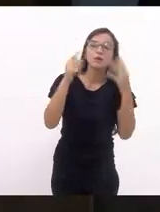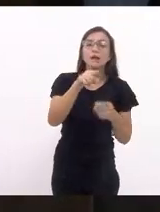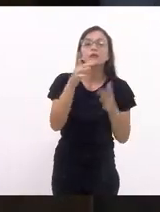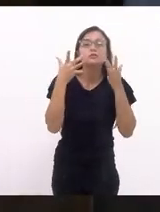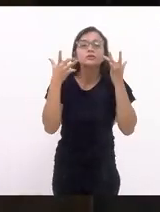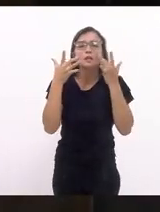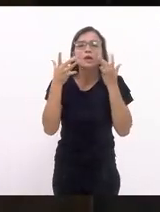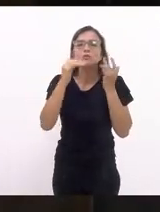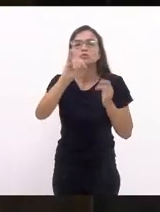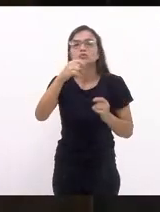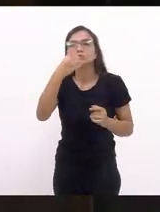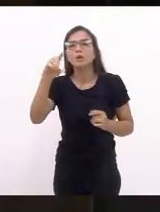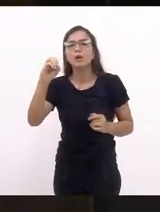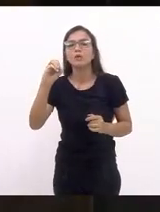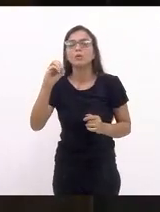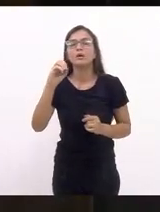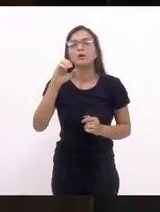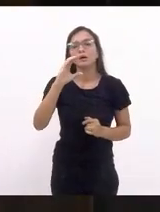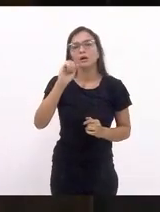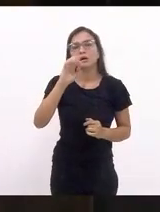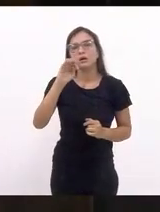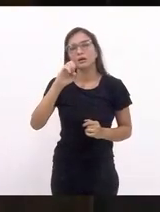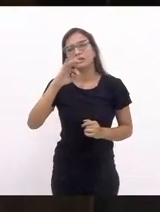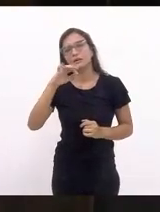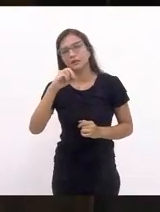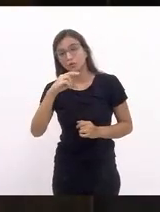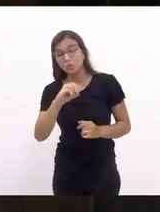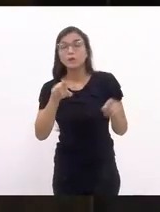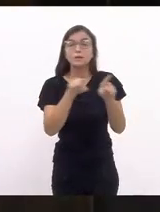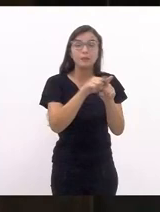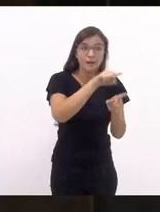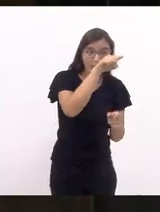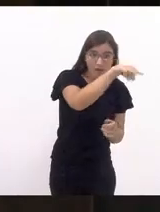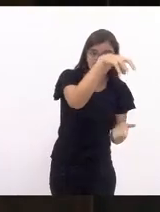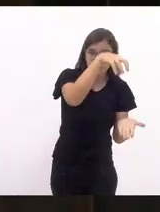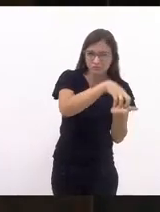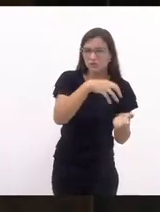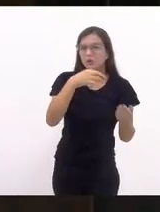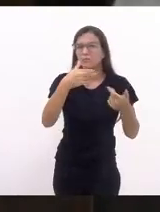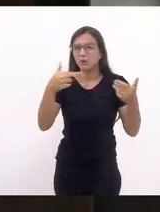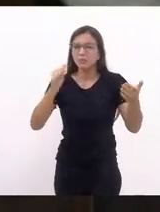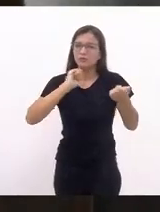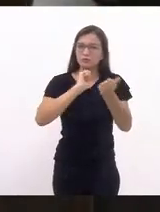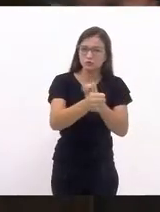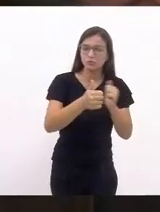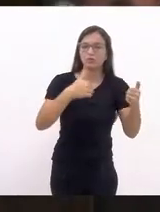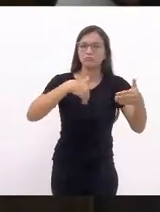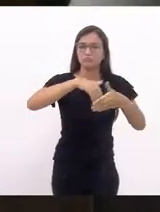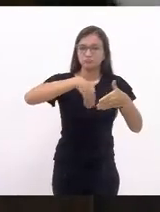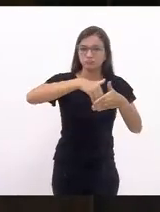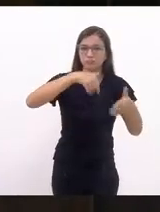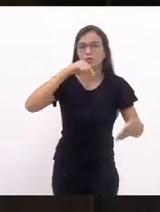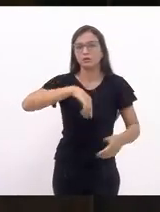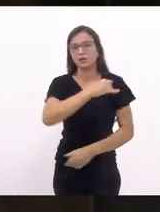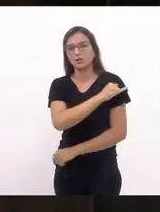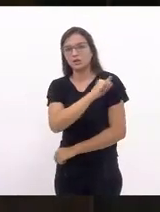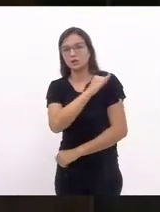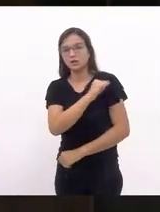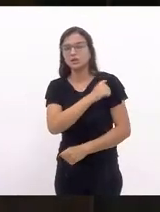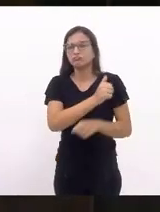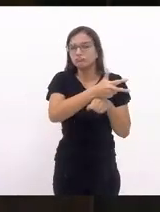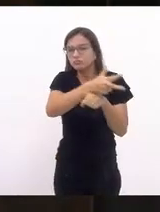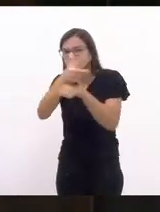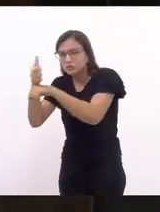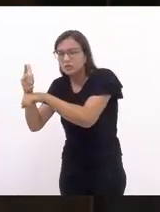foi firmada com a ferj Federação de Futebol do estado do Rio de Janeiro durante o ano transmitimos os jogos da série